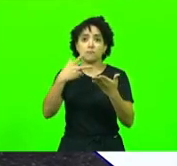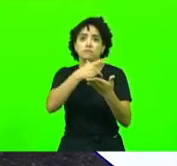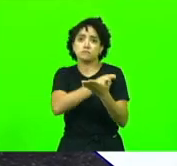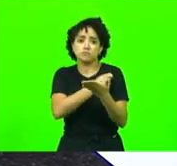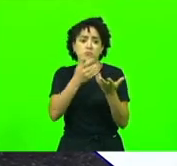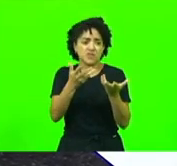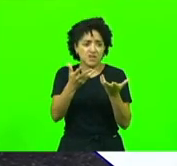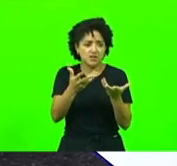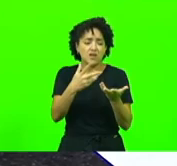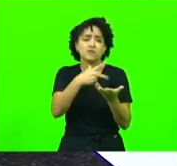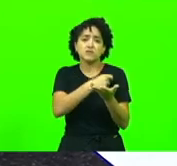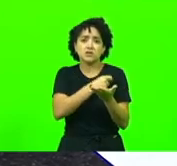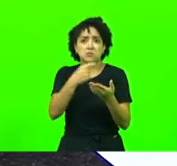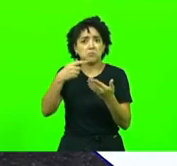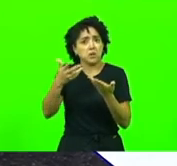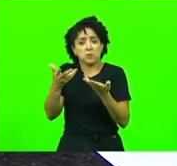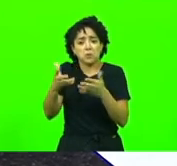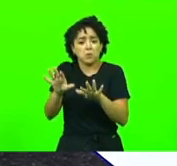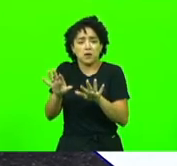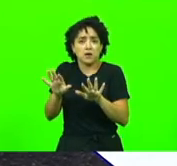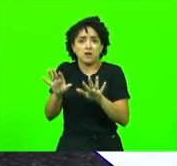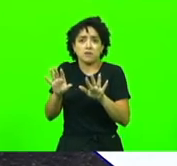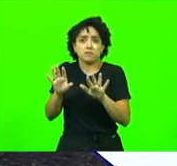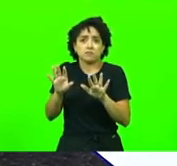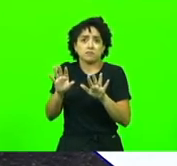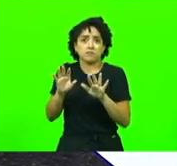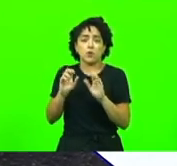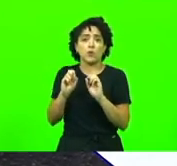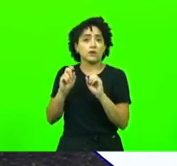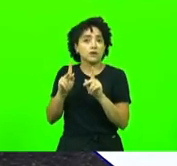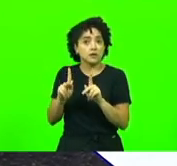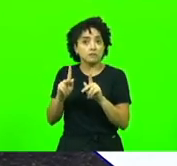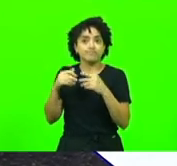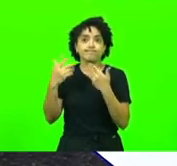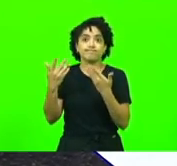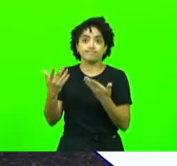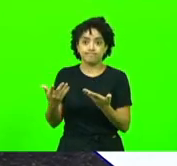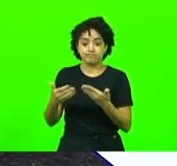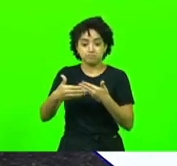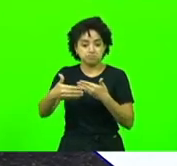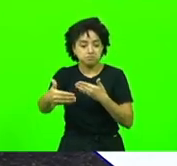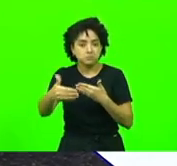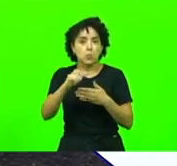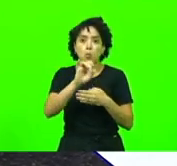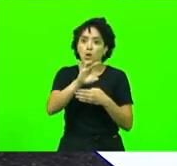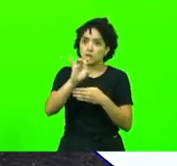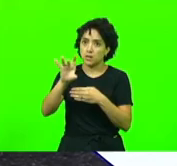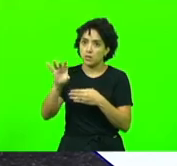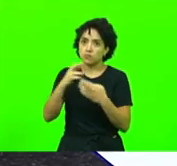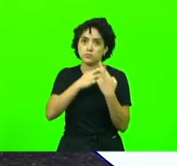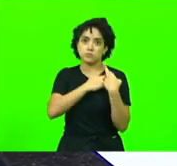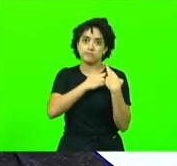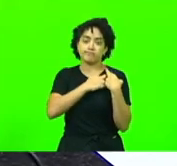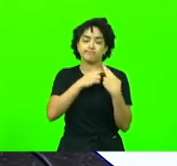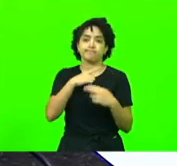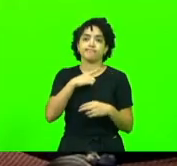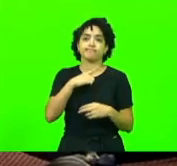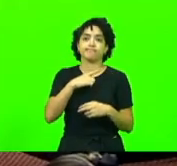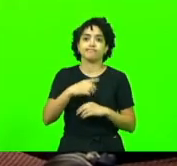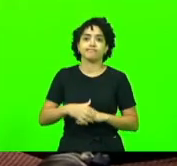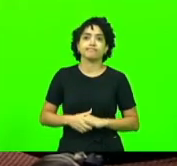se vacine, e quem não quiser, não se vacine. As responsabilidades, consequências, cabe a cada ser humano.